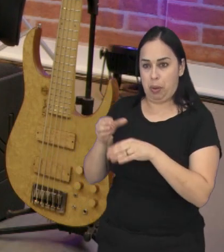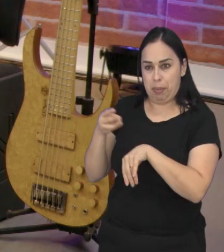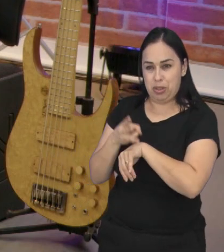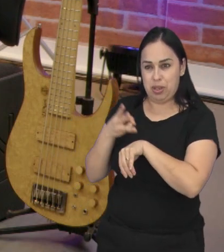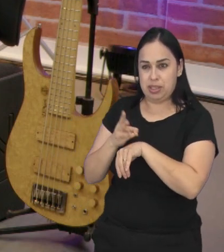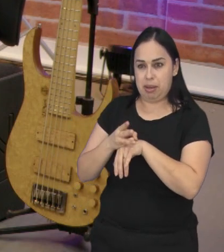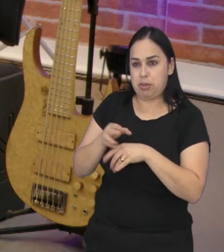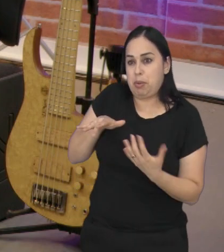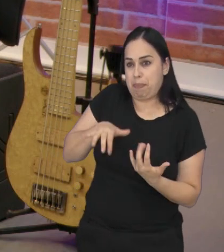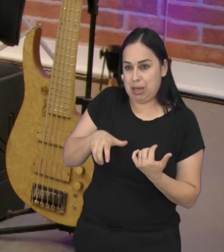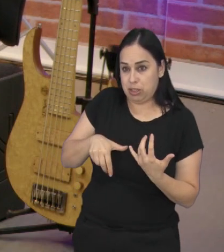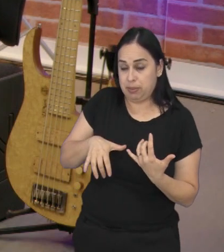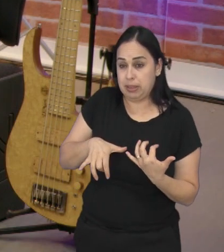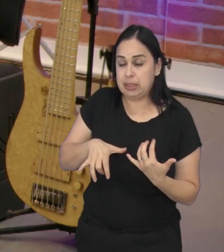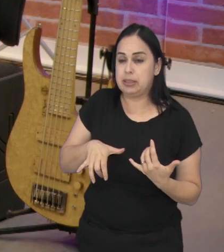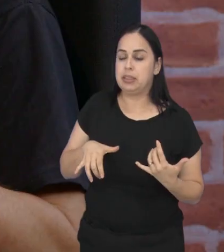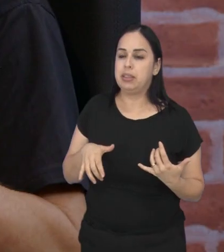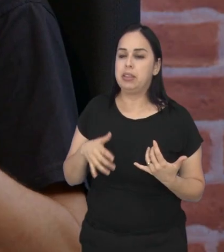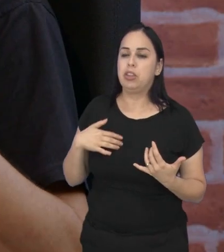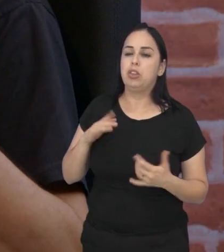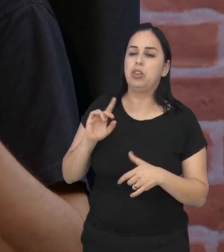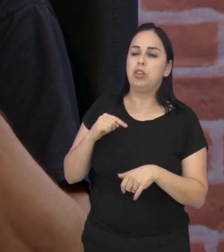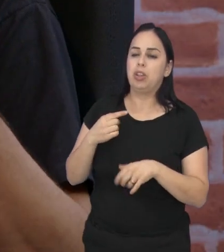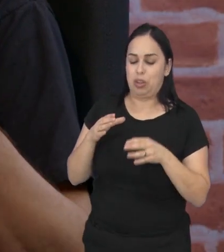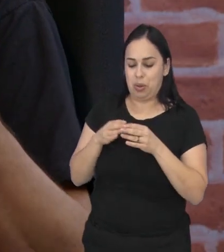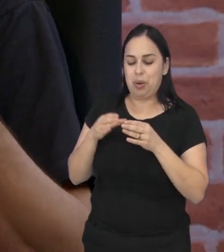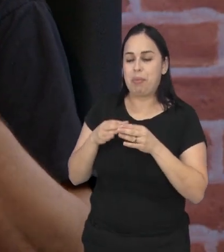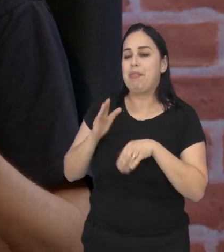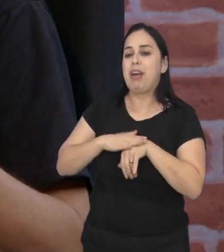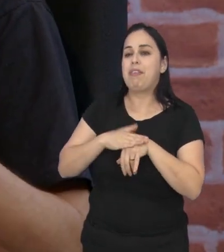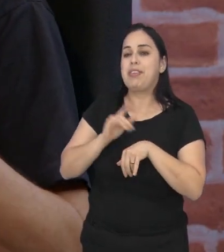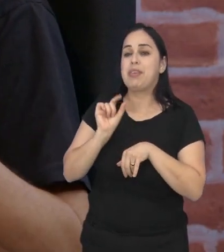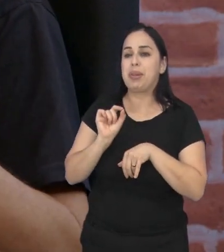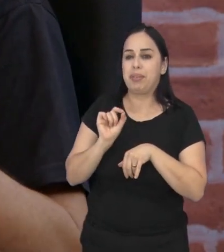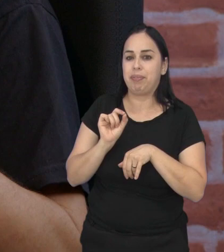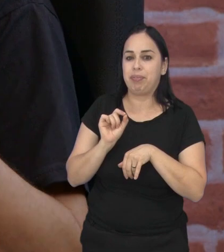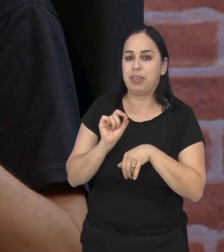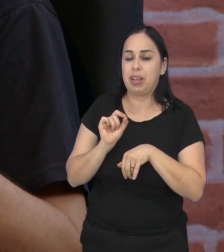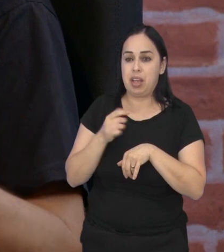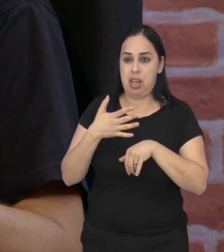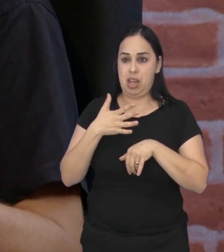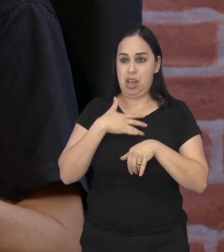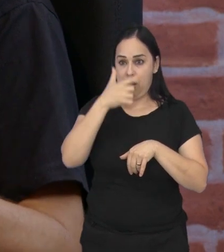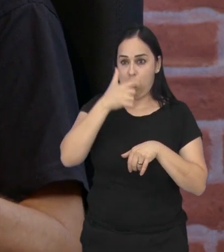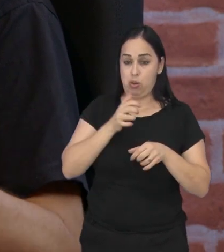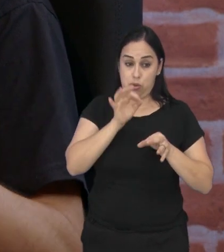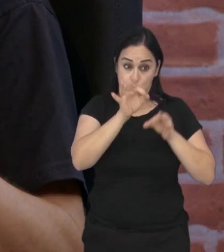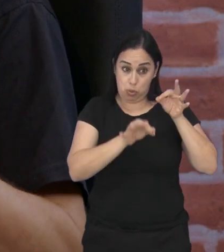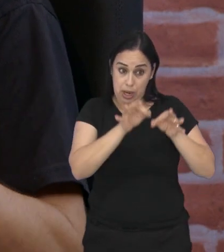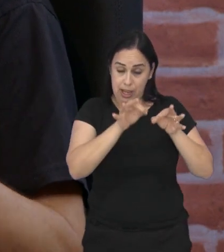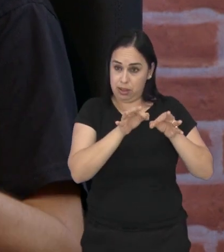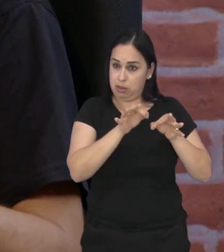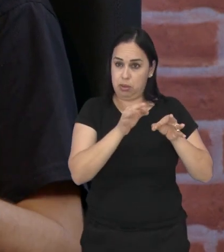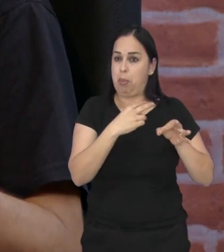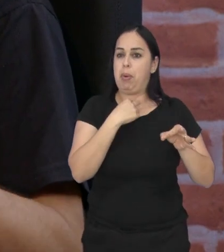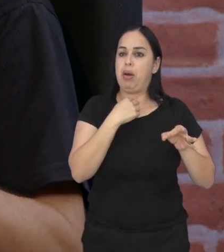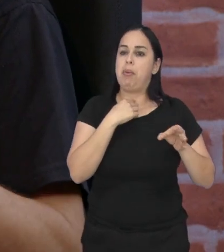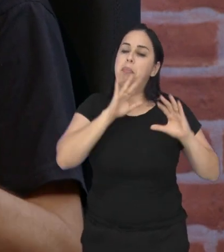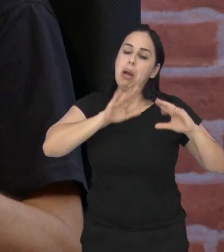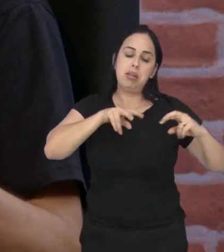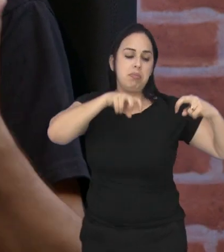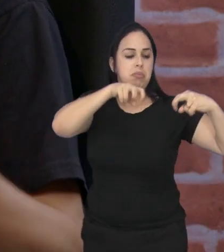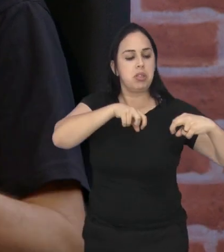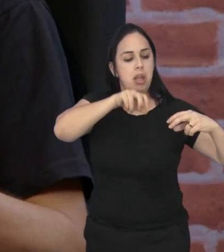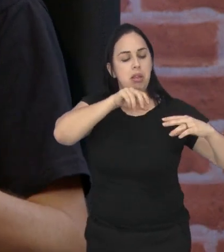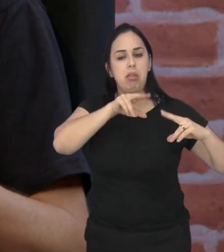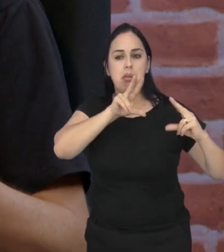baixistas. O que a gente procura fazer? Eu acho que isso é até uma primícia do ser humano. Eu não posso julgar você, mas eu posso conversar e a gente